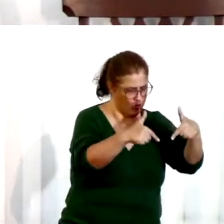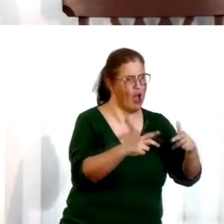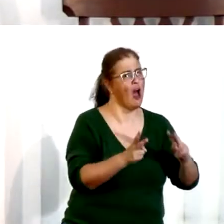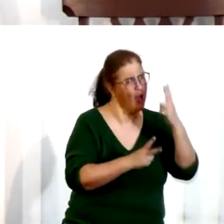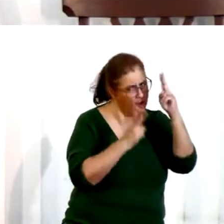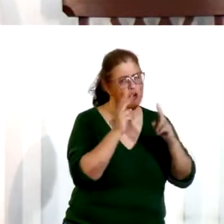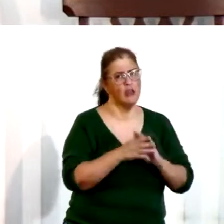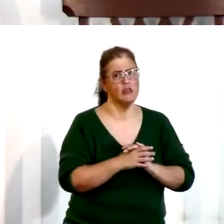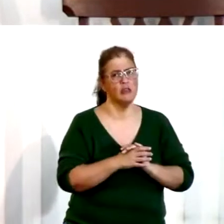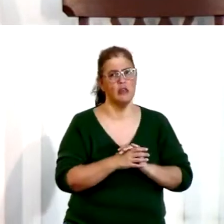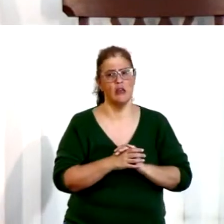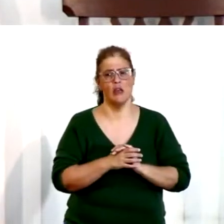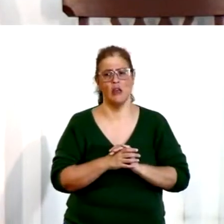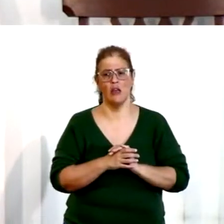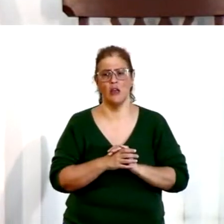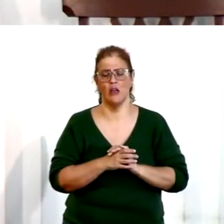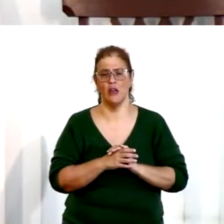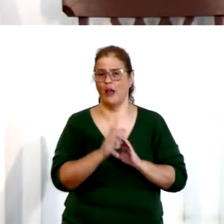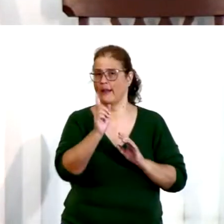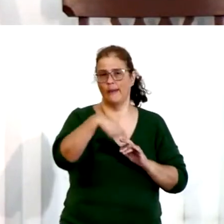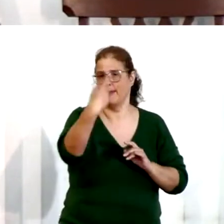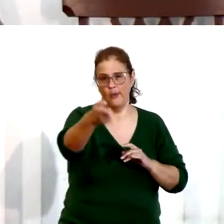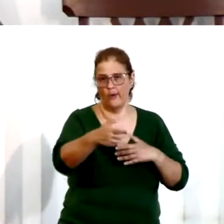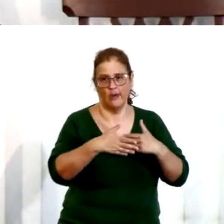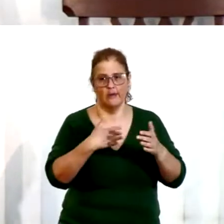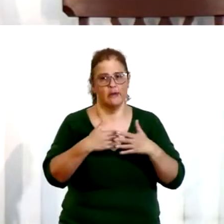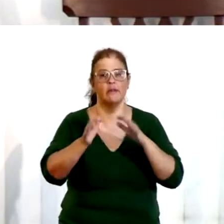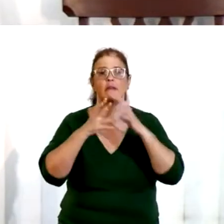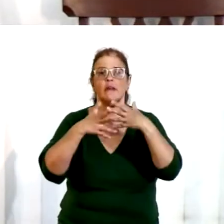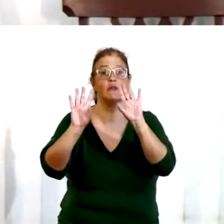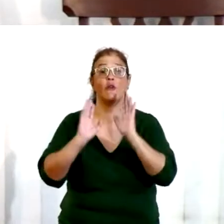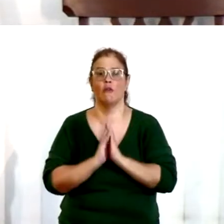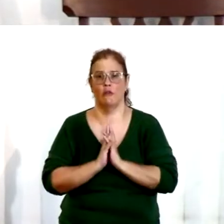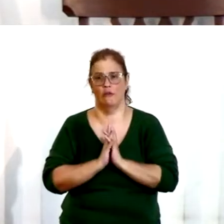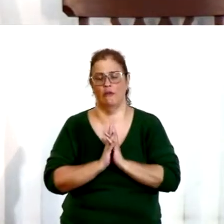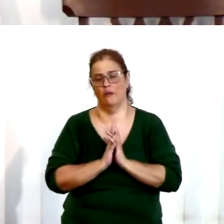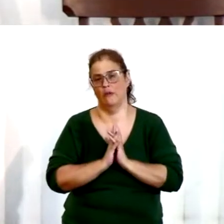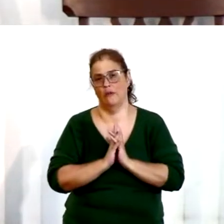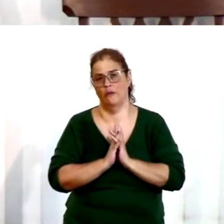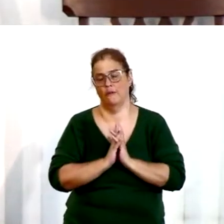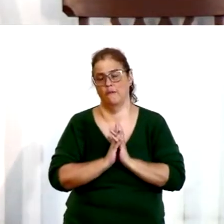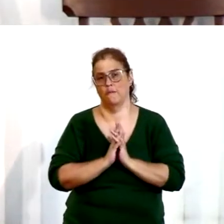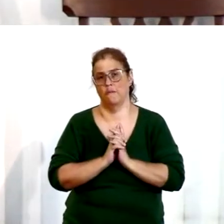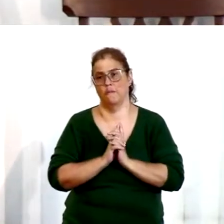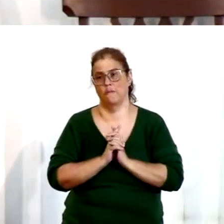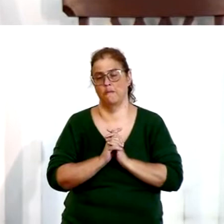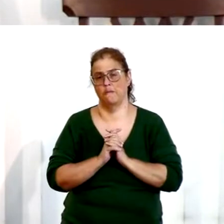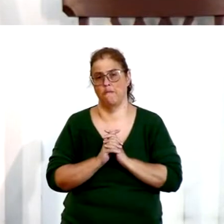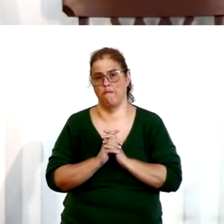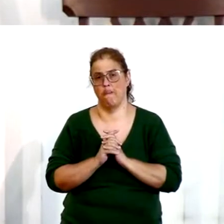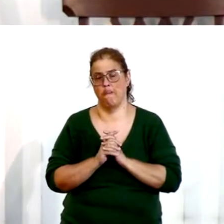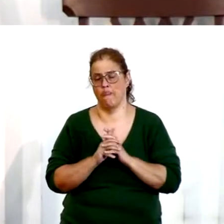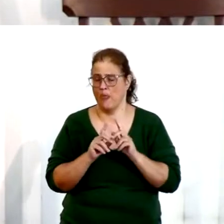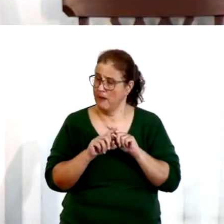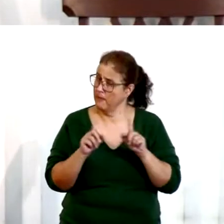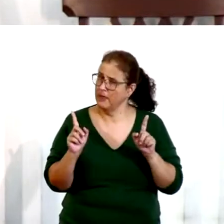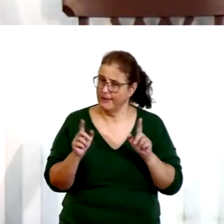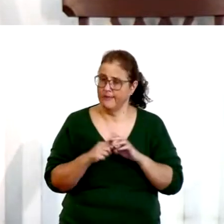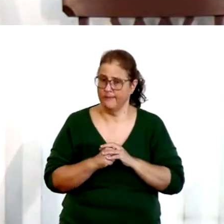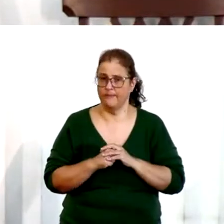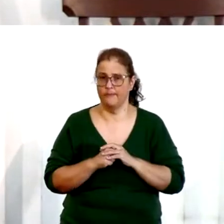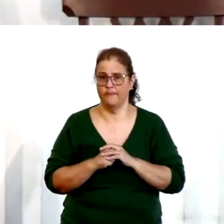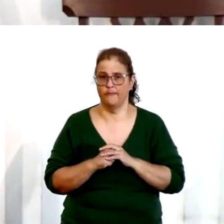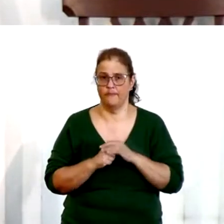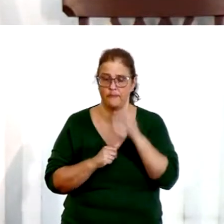e a receber os louros depois. Porque é assim que as pessoas vivem. No entanto, olha o que